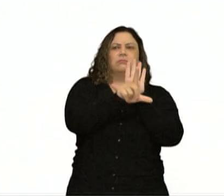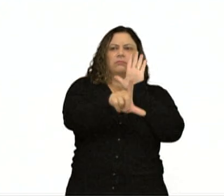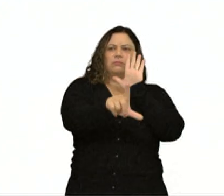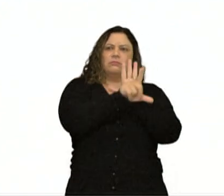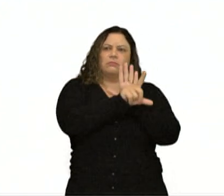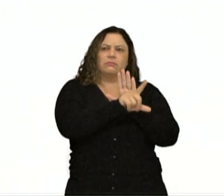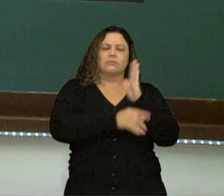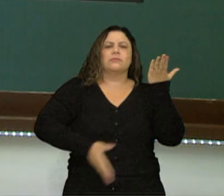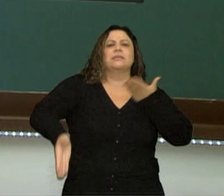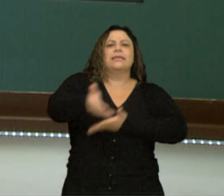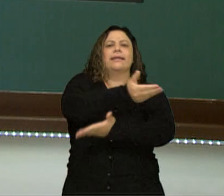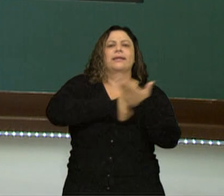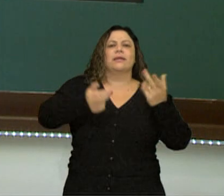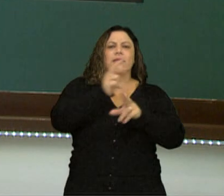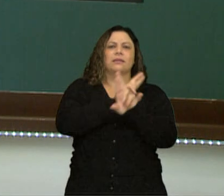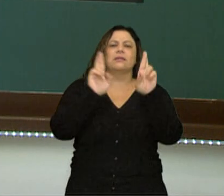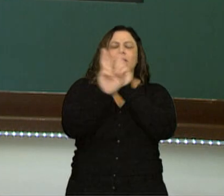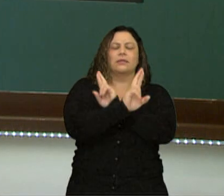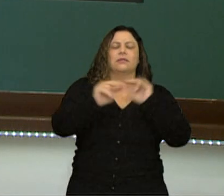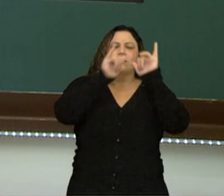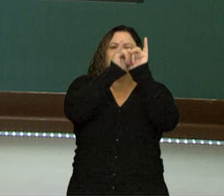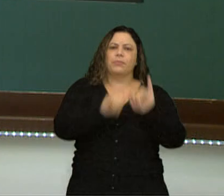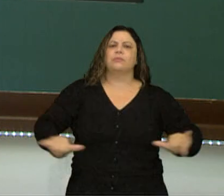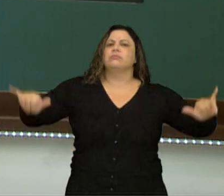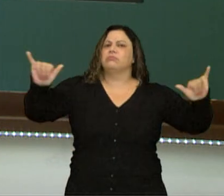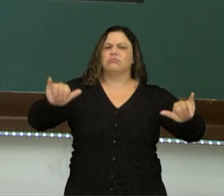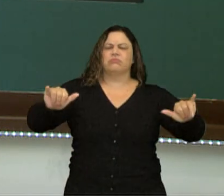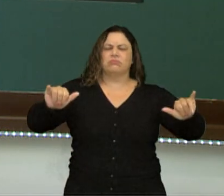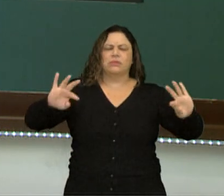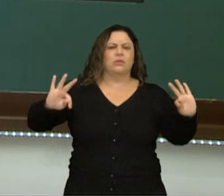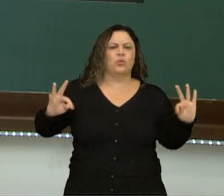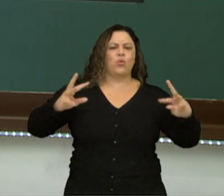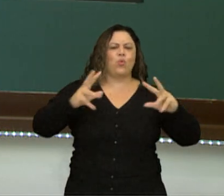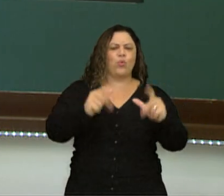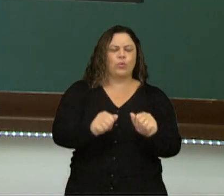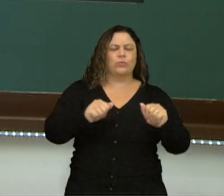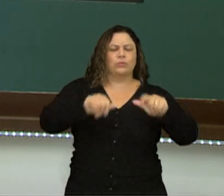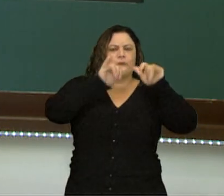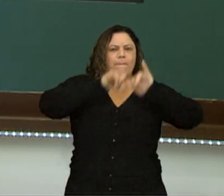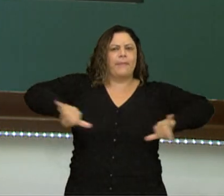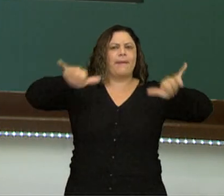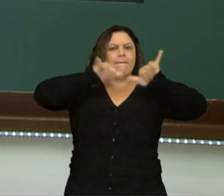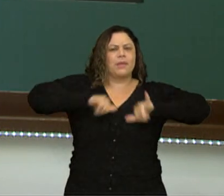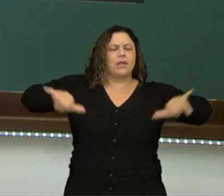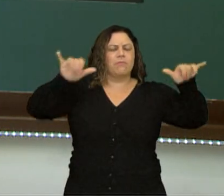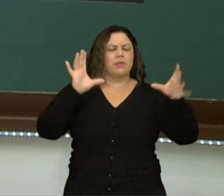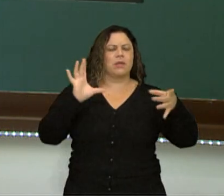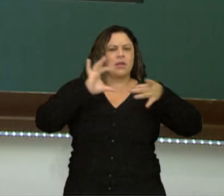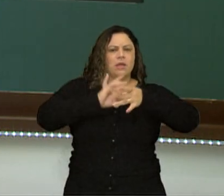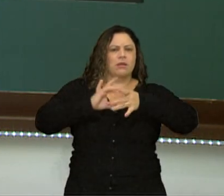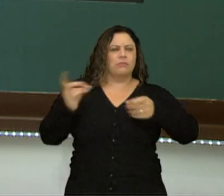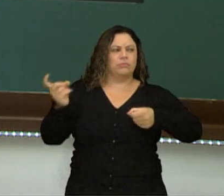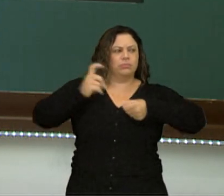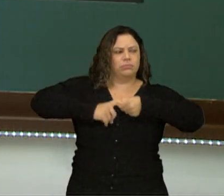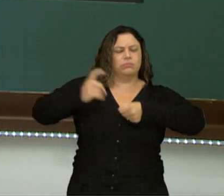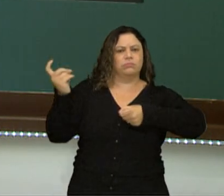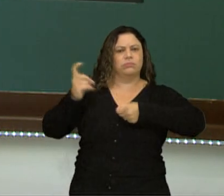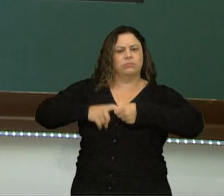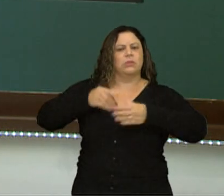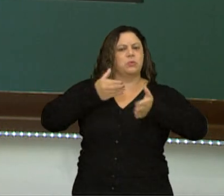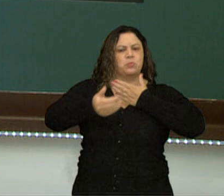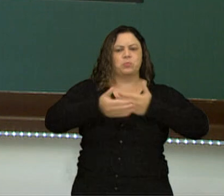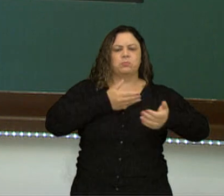em relação às propagandas. Então, nem todas as propagandas podem ser veiculadas em qualquer momento, em qualquer canal, em